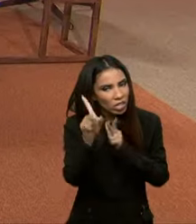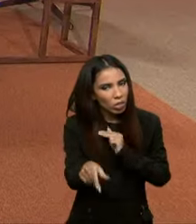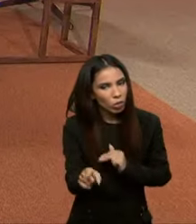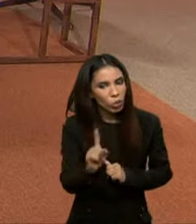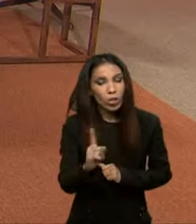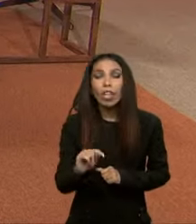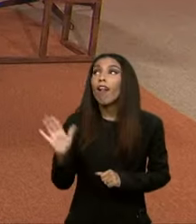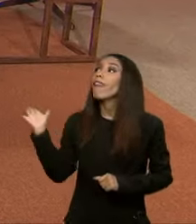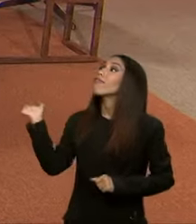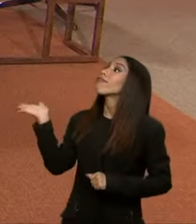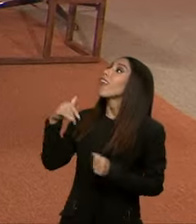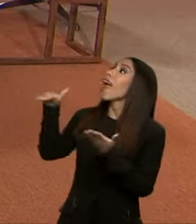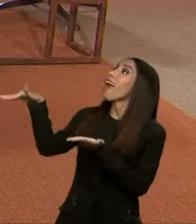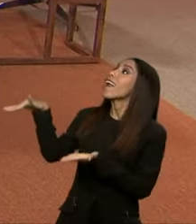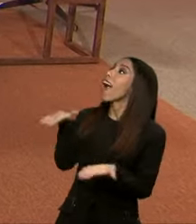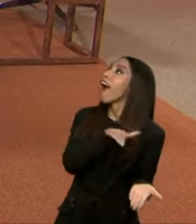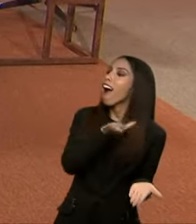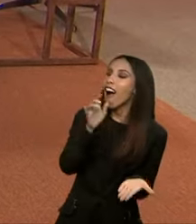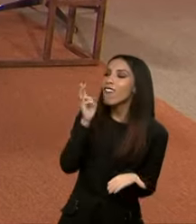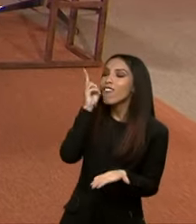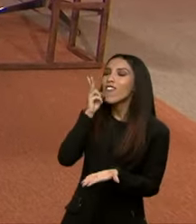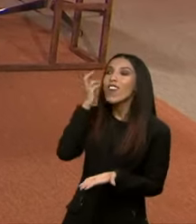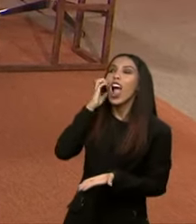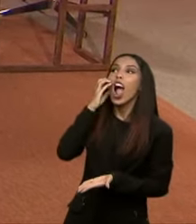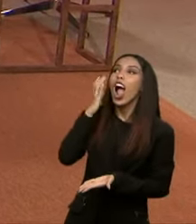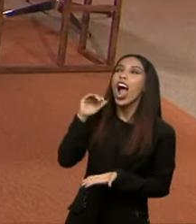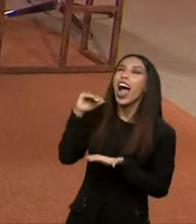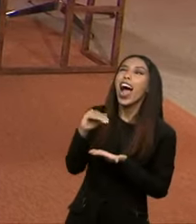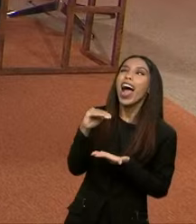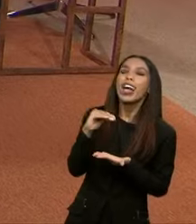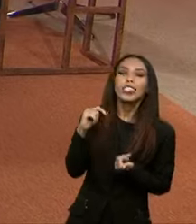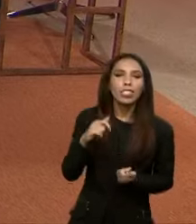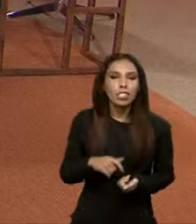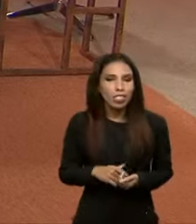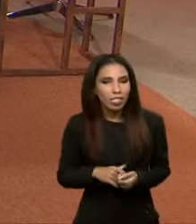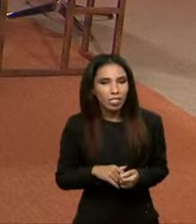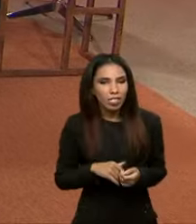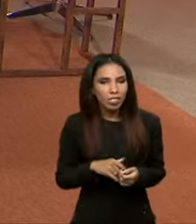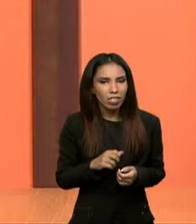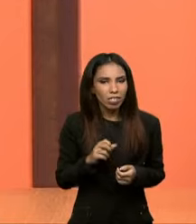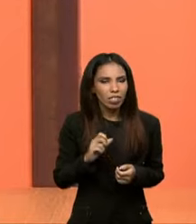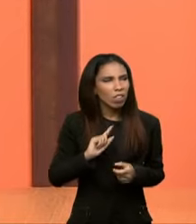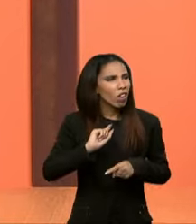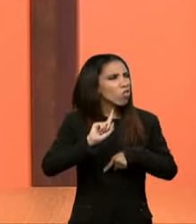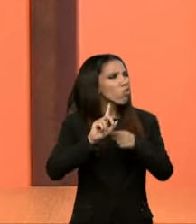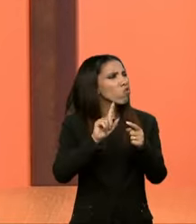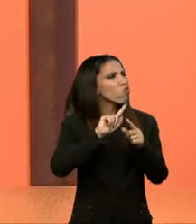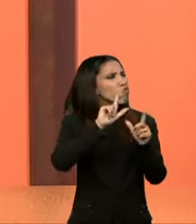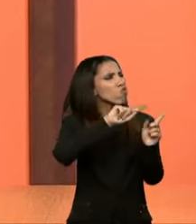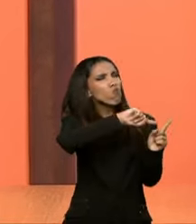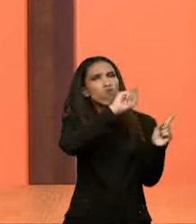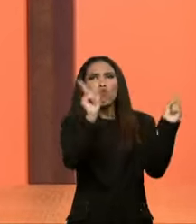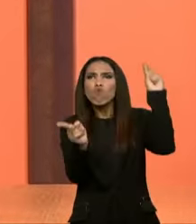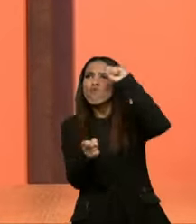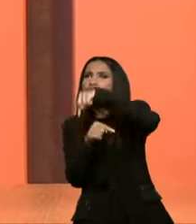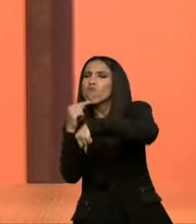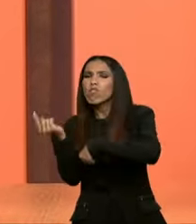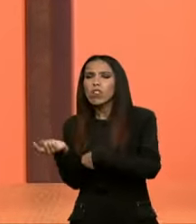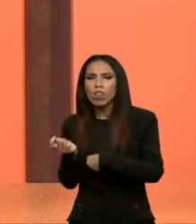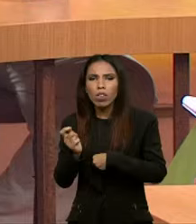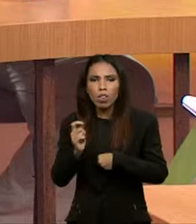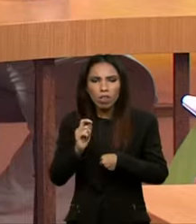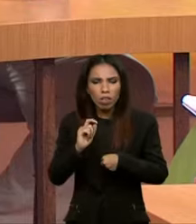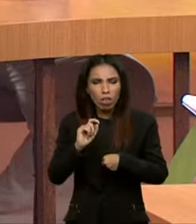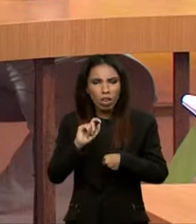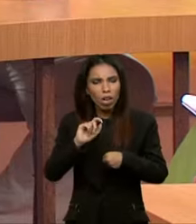pequenininha, que ela já tinha na bolsa. Eu tava com os meus amigos, eles assim, a gente começou a falar de cambalhota, não sei o que, eu não sei dar cambalhota, não consigo dar cambalhota. Eu falei, eu consigo. Aí eu dei uma